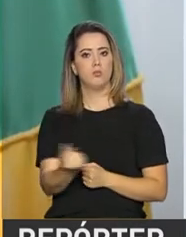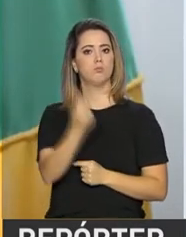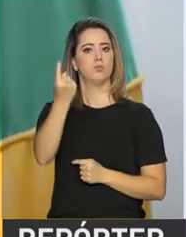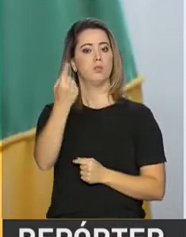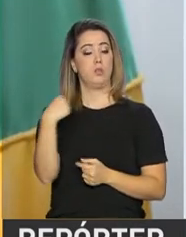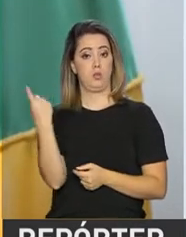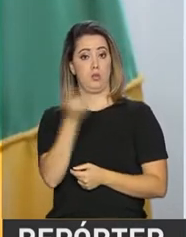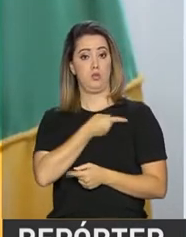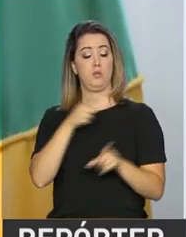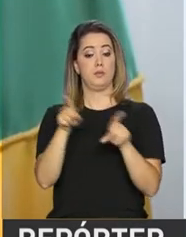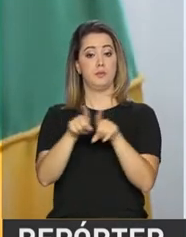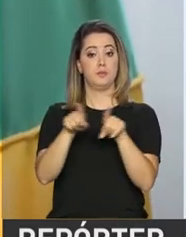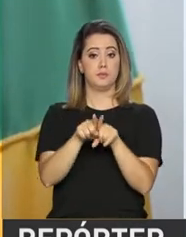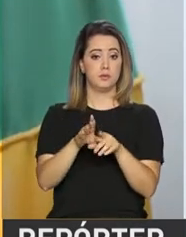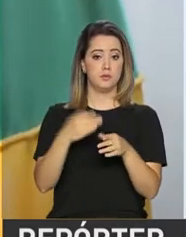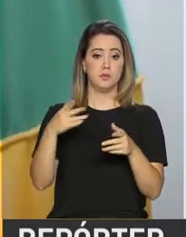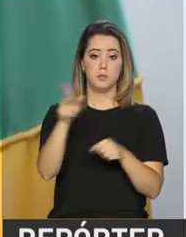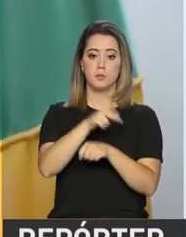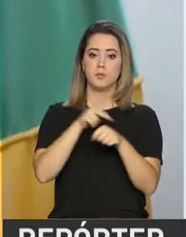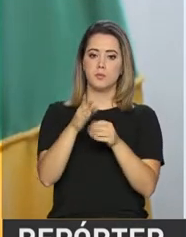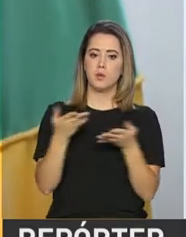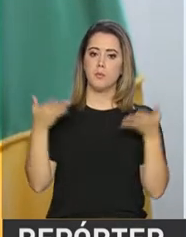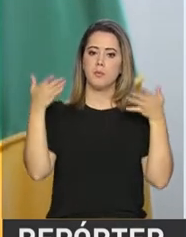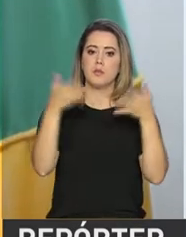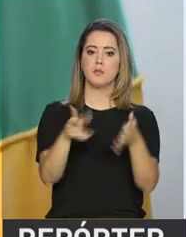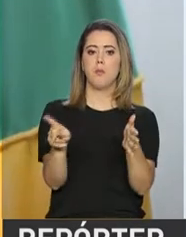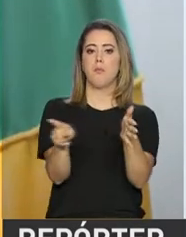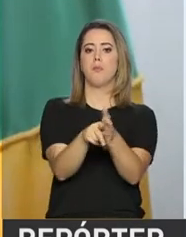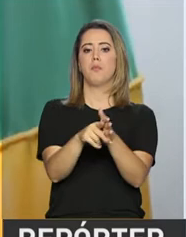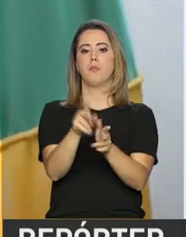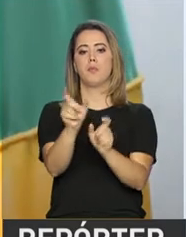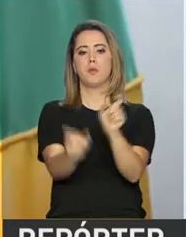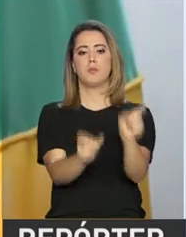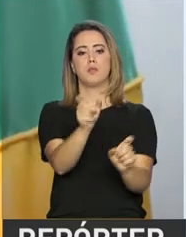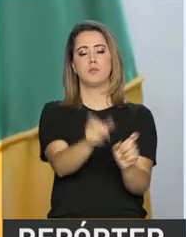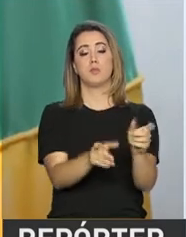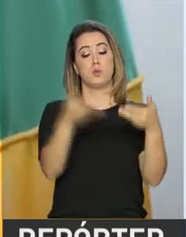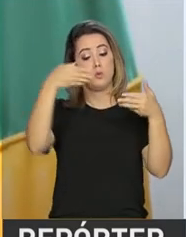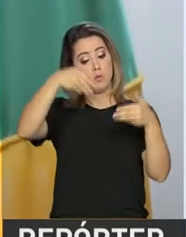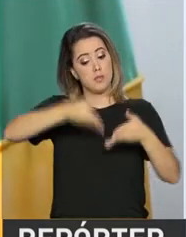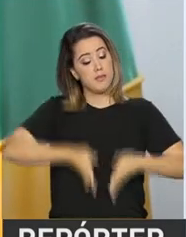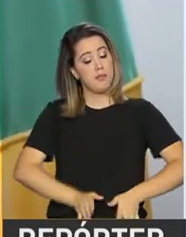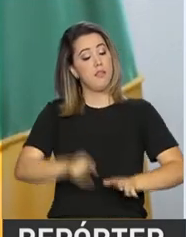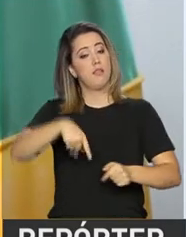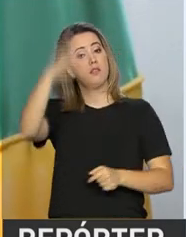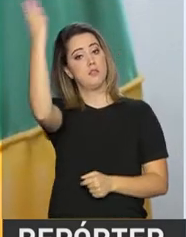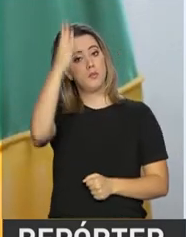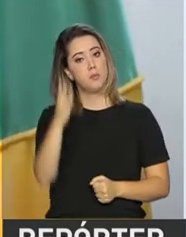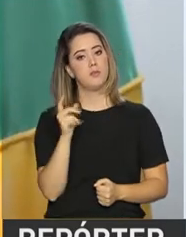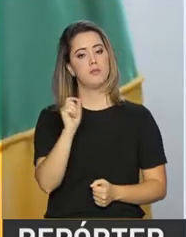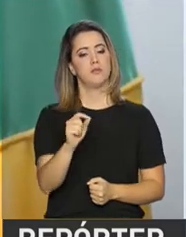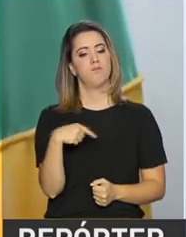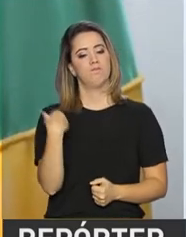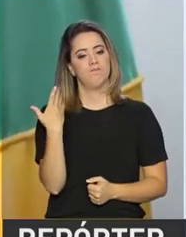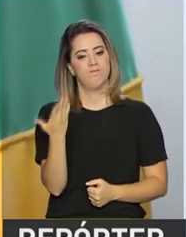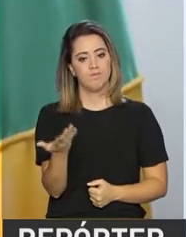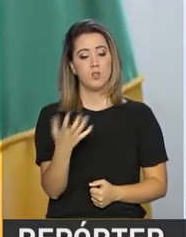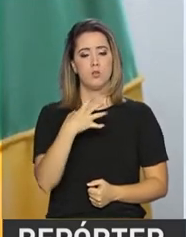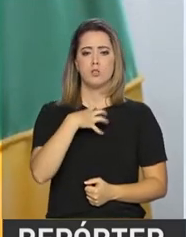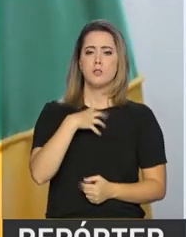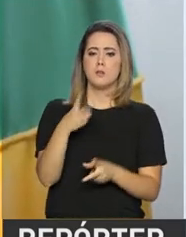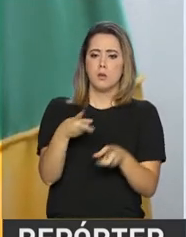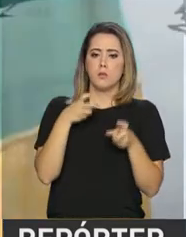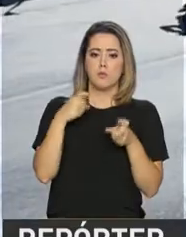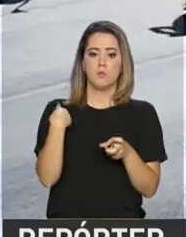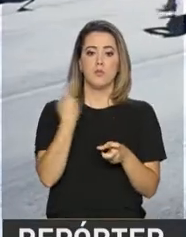passamos a ser também uma nação que pertence aos brasileiros e aos brasileiros e neste sentido passamos a